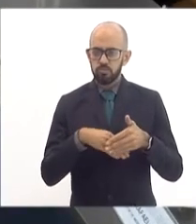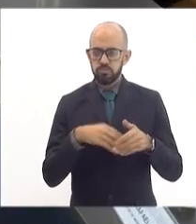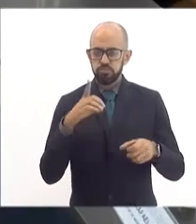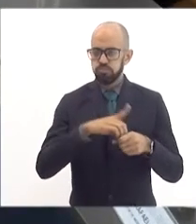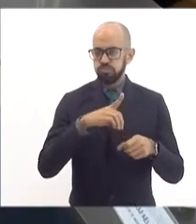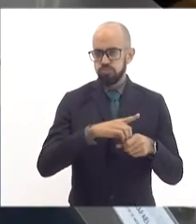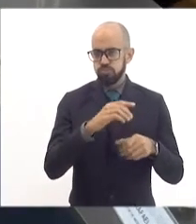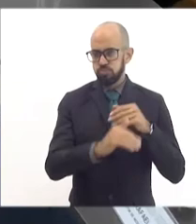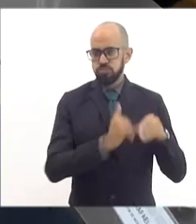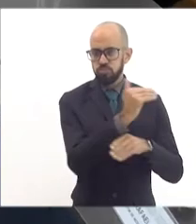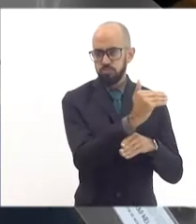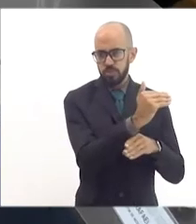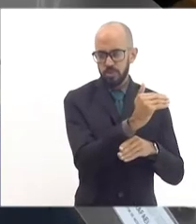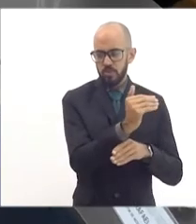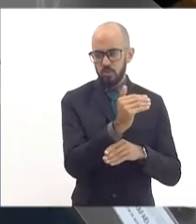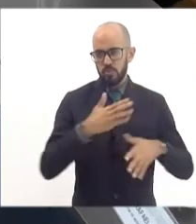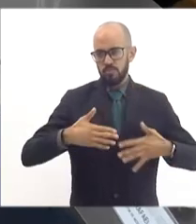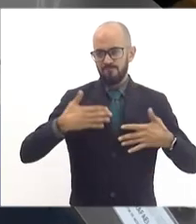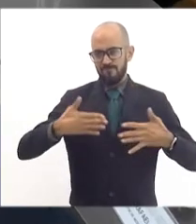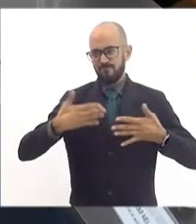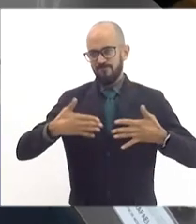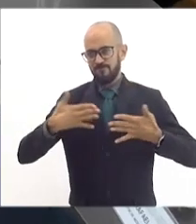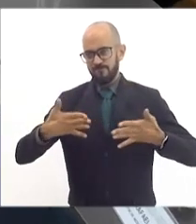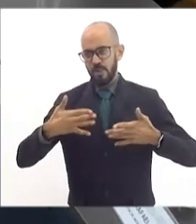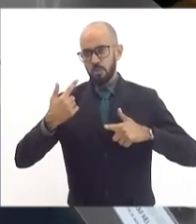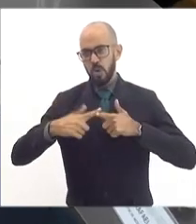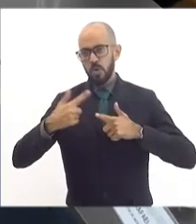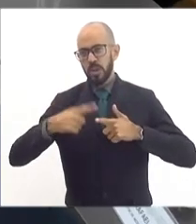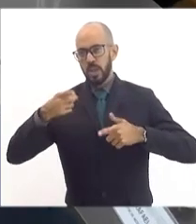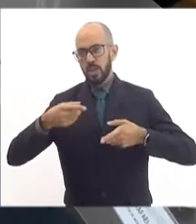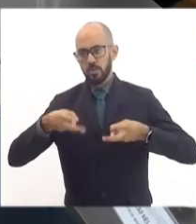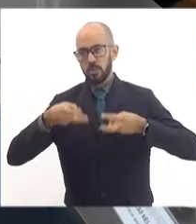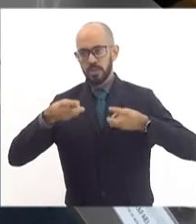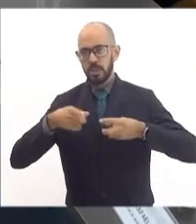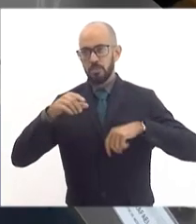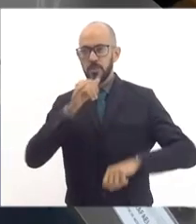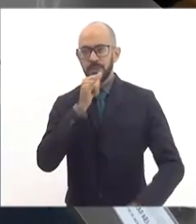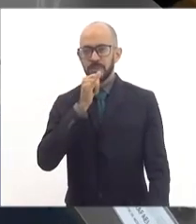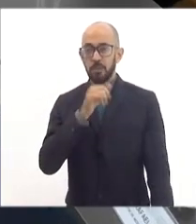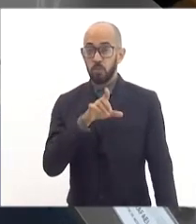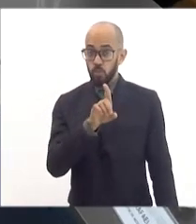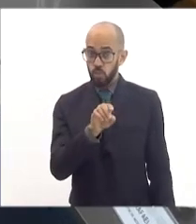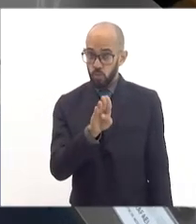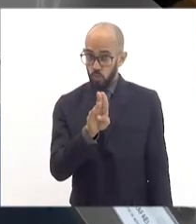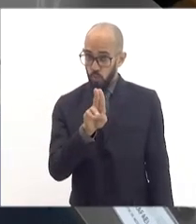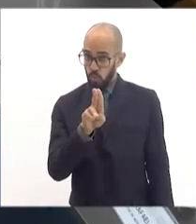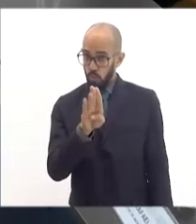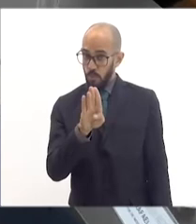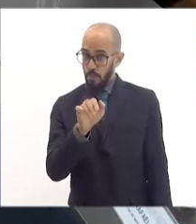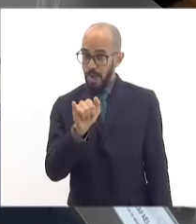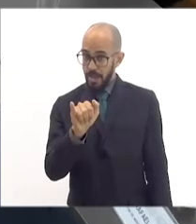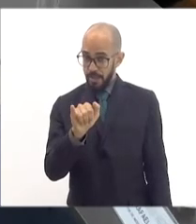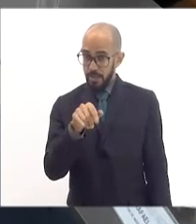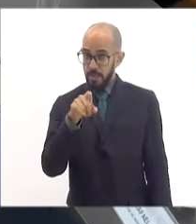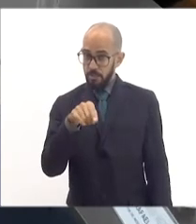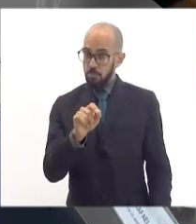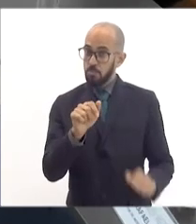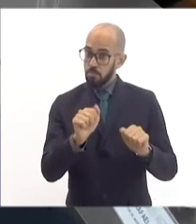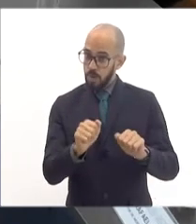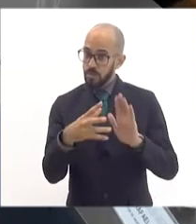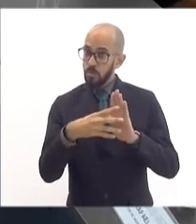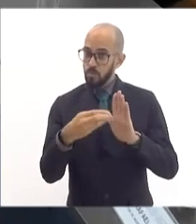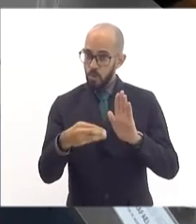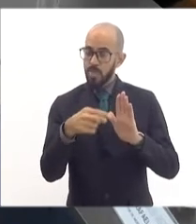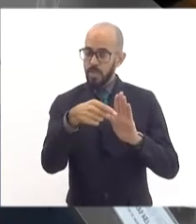né? Eu acho que alguns lugares que eu conheço, né, Dubai, por exemplo, pode não ser exemplo para muitas coisas, mas